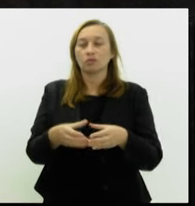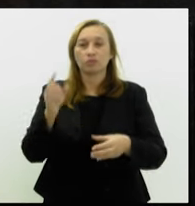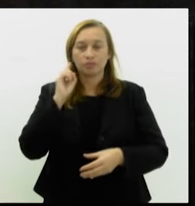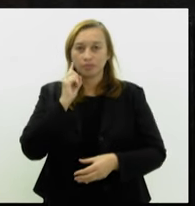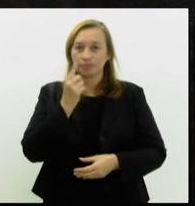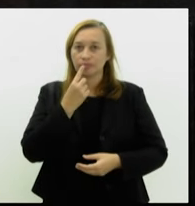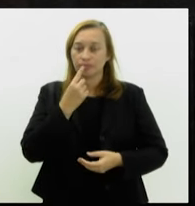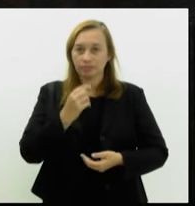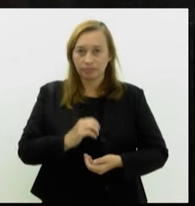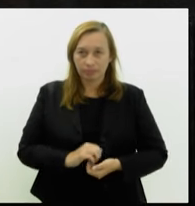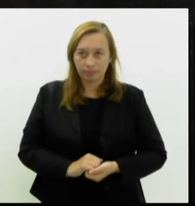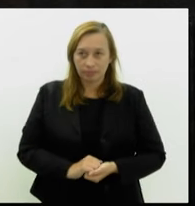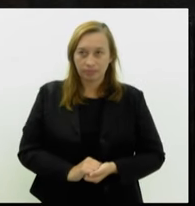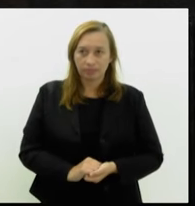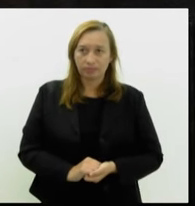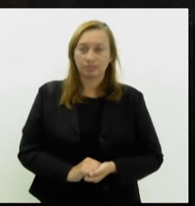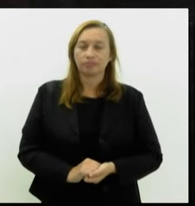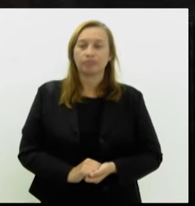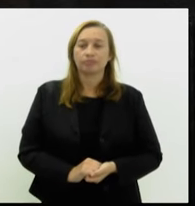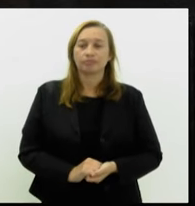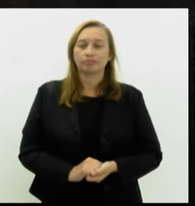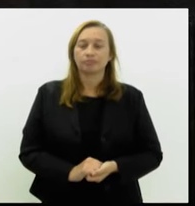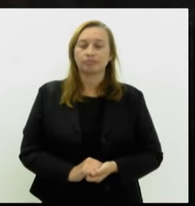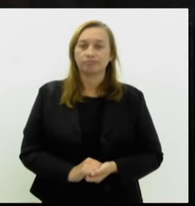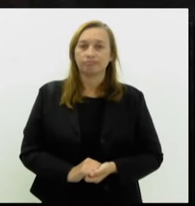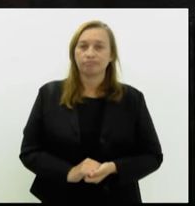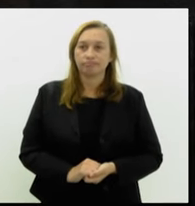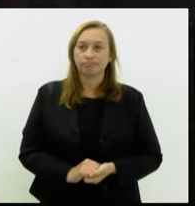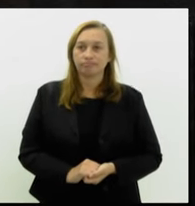aos deficientes auditivos.